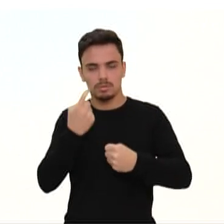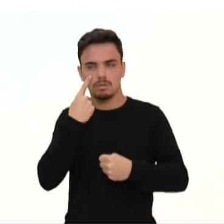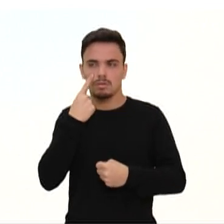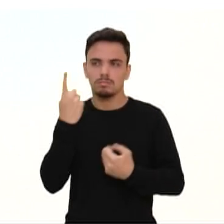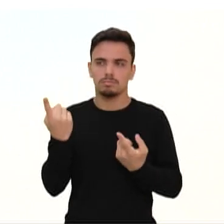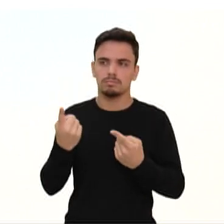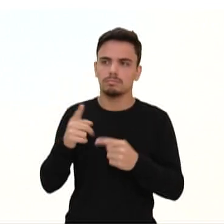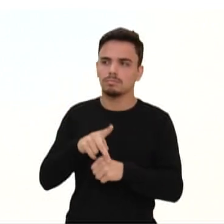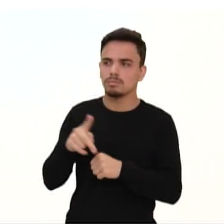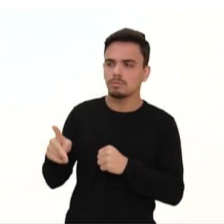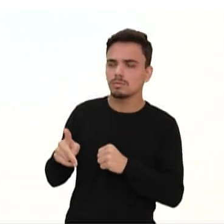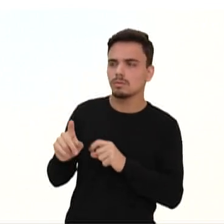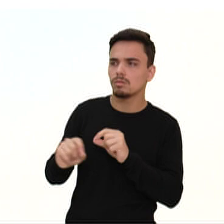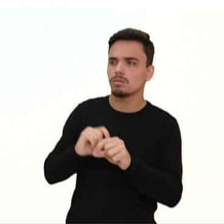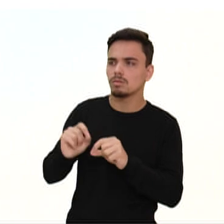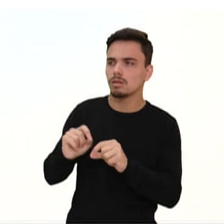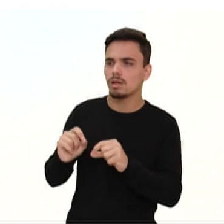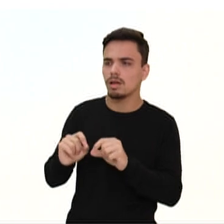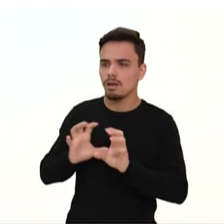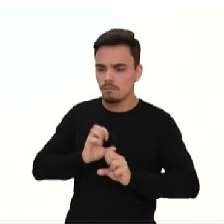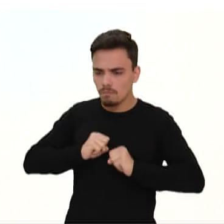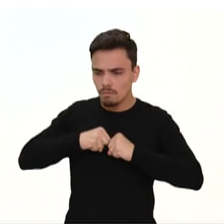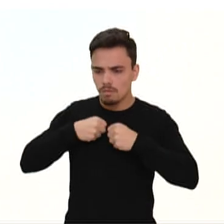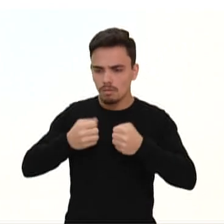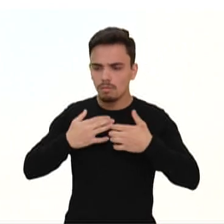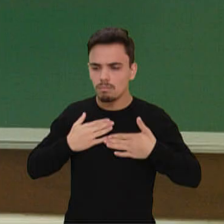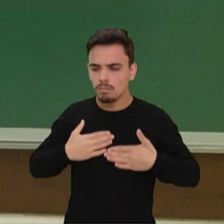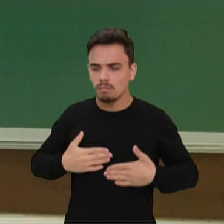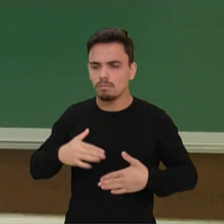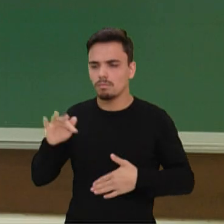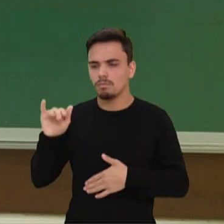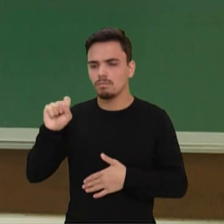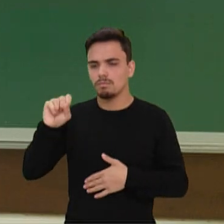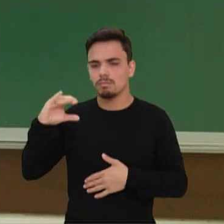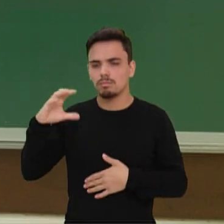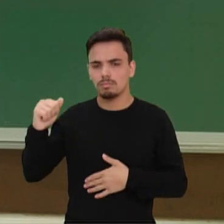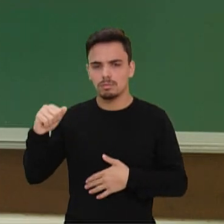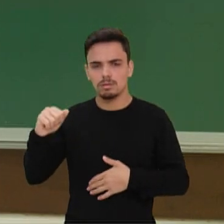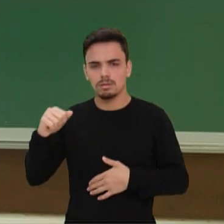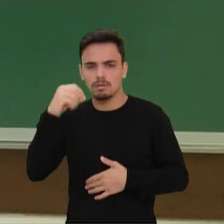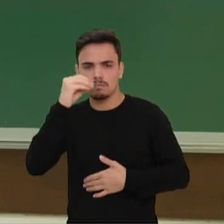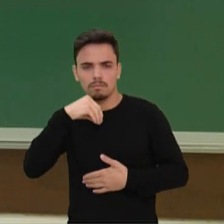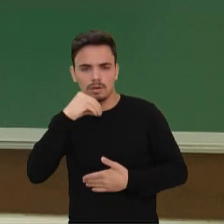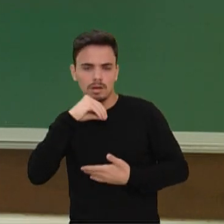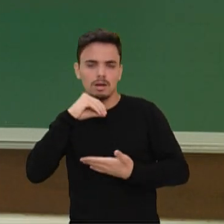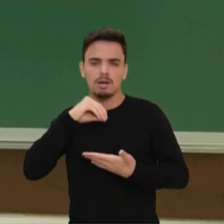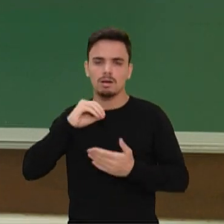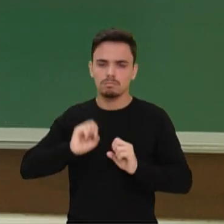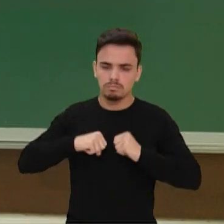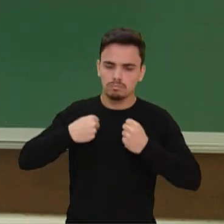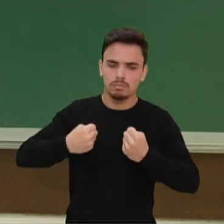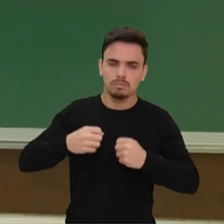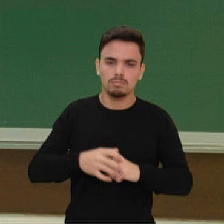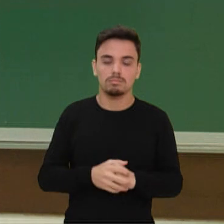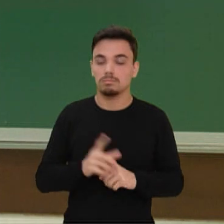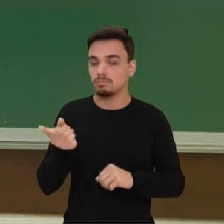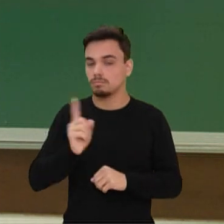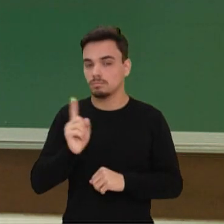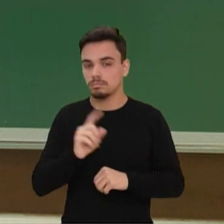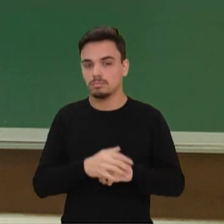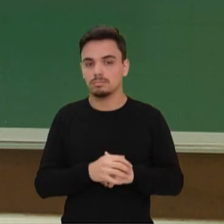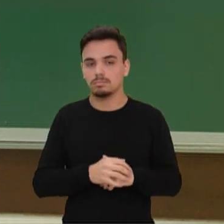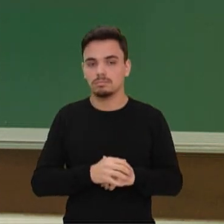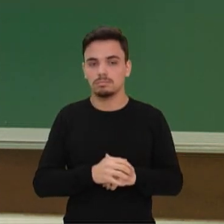Ah, professor, são as forças físicas, então a força nuclear forte, a força nuclear fraca, o eletromagnetismo? Não,